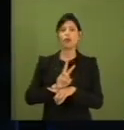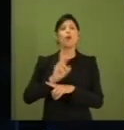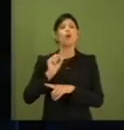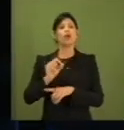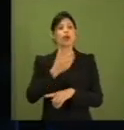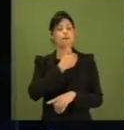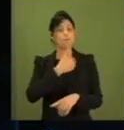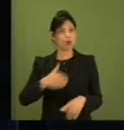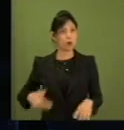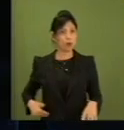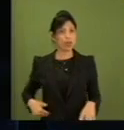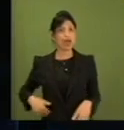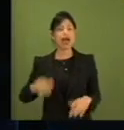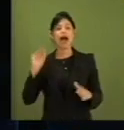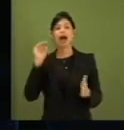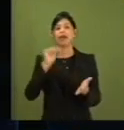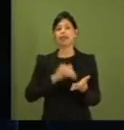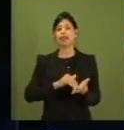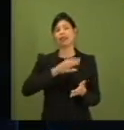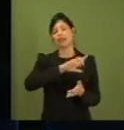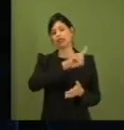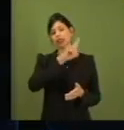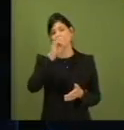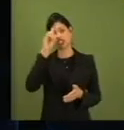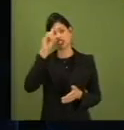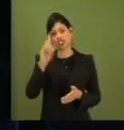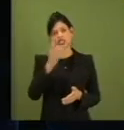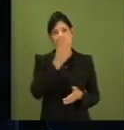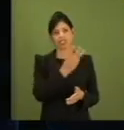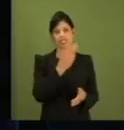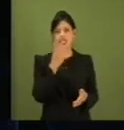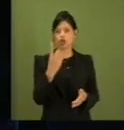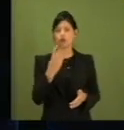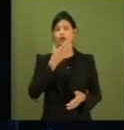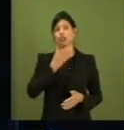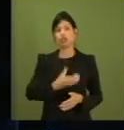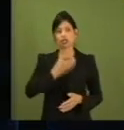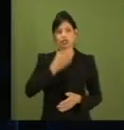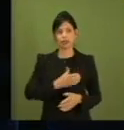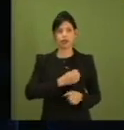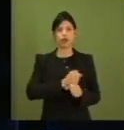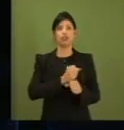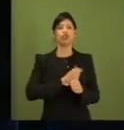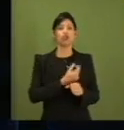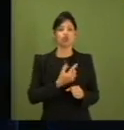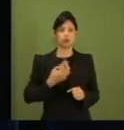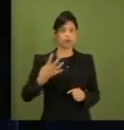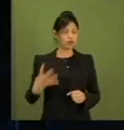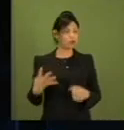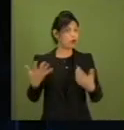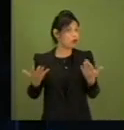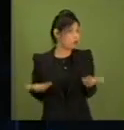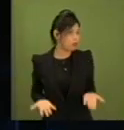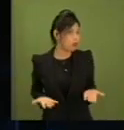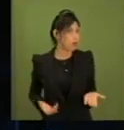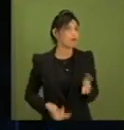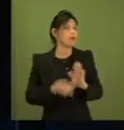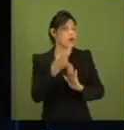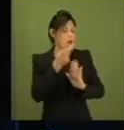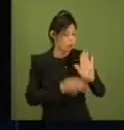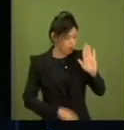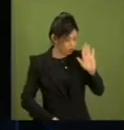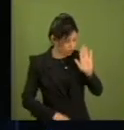2024, em decorrência do ciclone extratropical. O projeto, repito, questão de justiça,